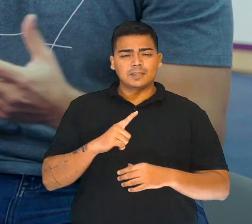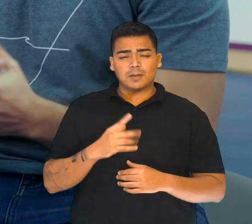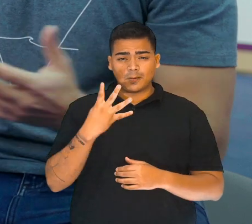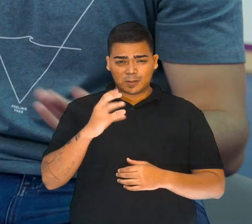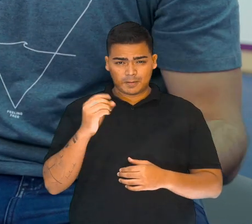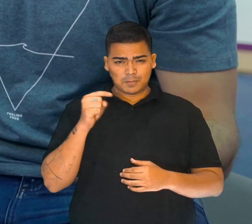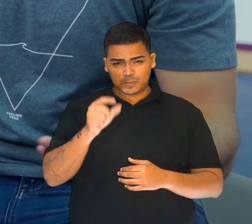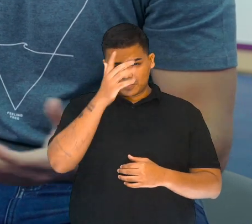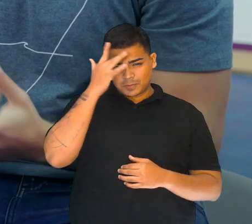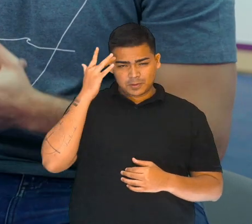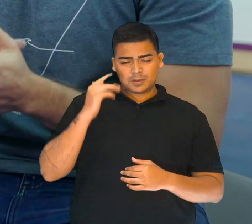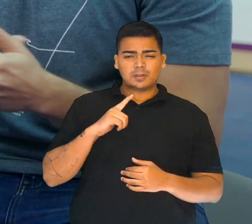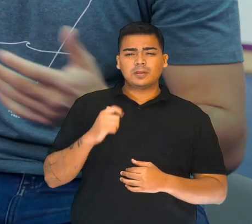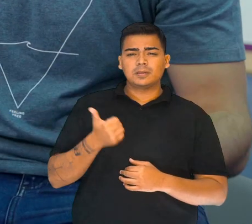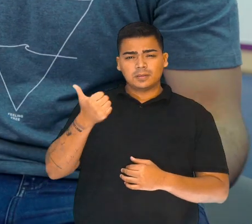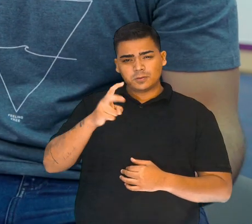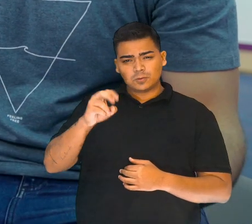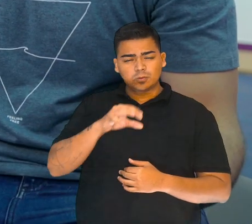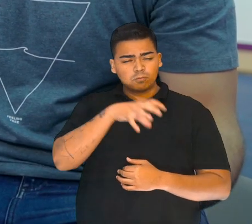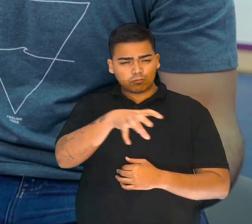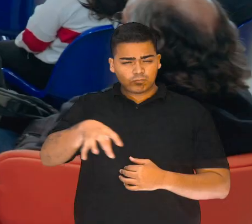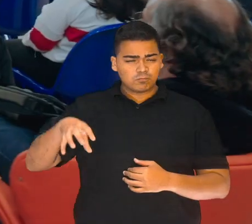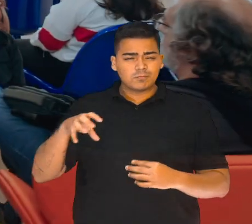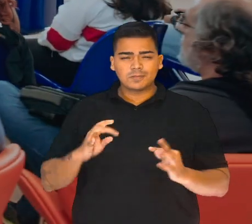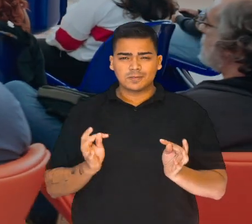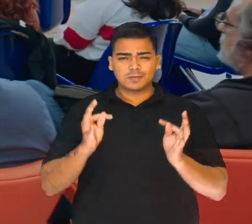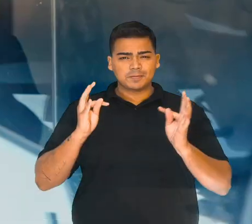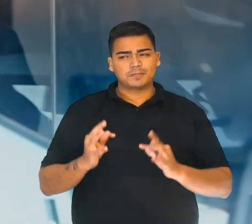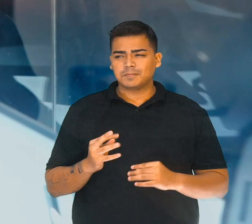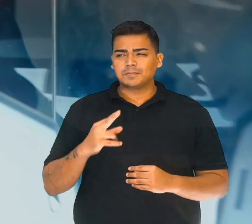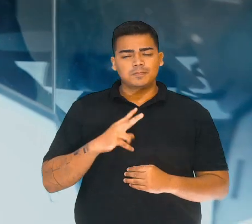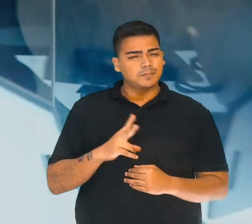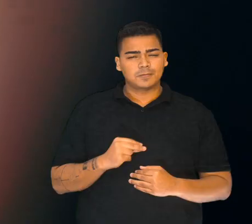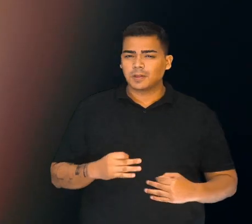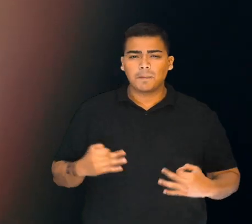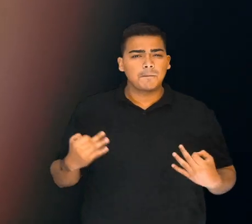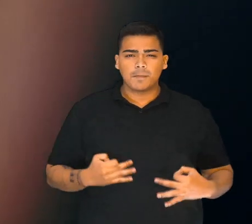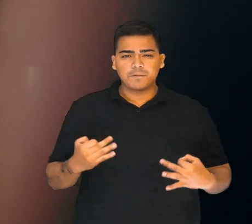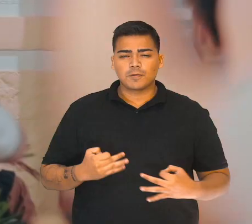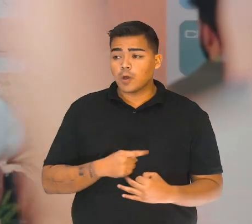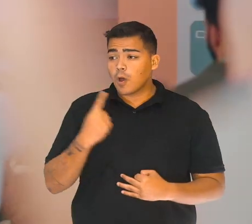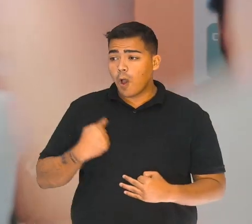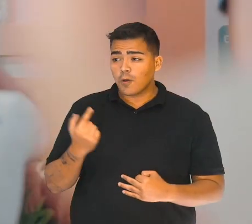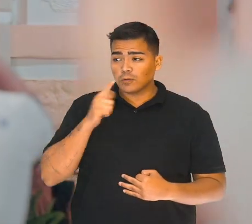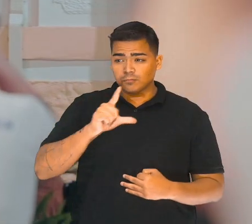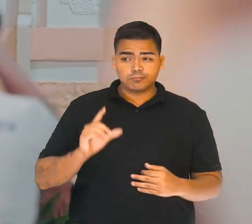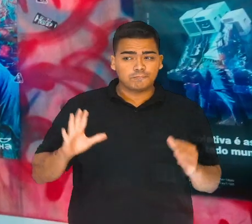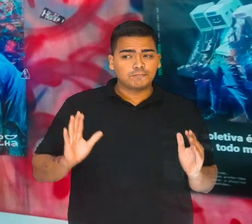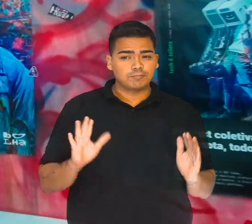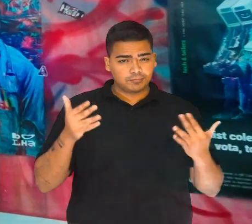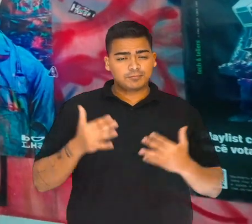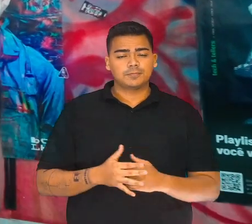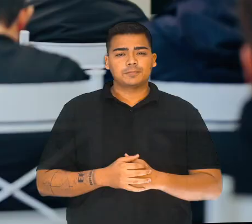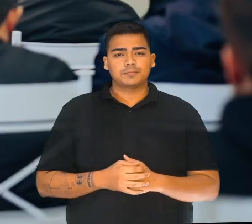de 40 mil habitantes, que tem 150 empresas de tecnologia, você fala, não existe um cenário tão perfeito para a gente construir um